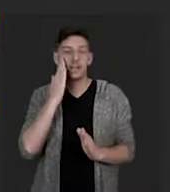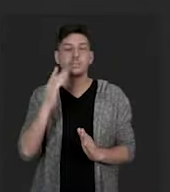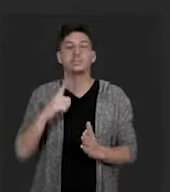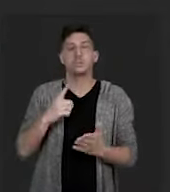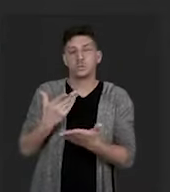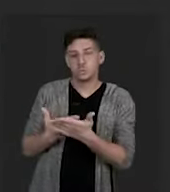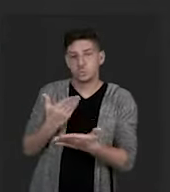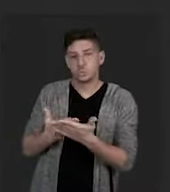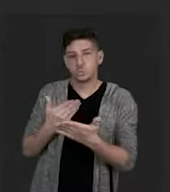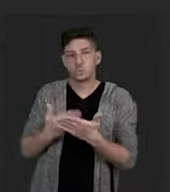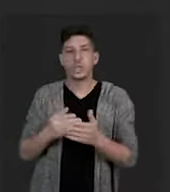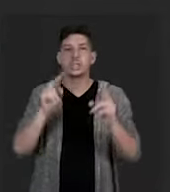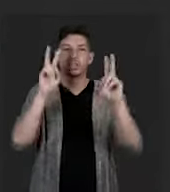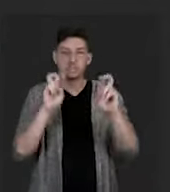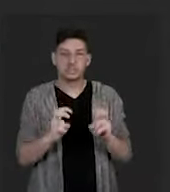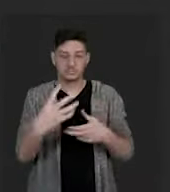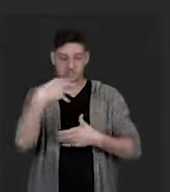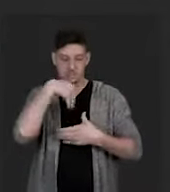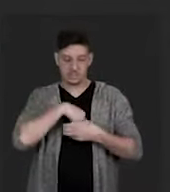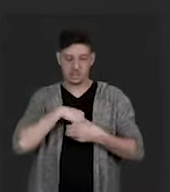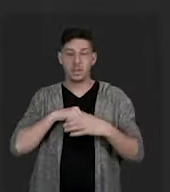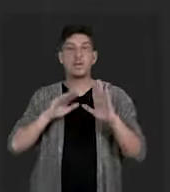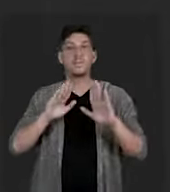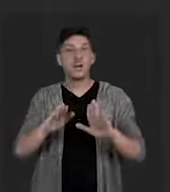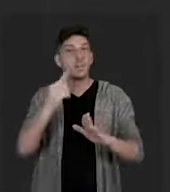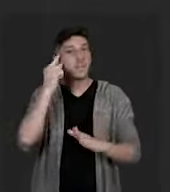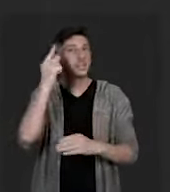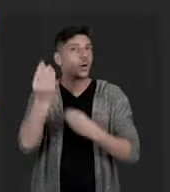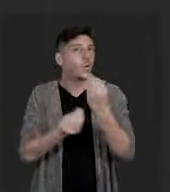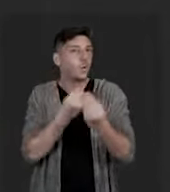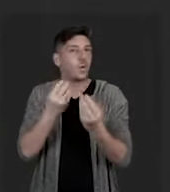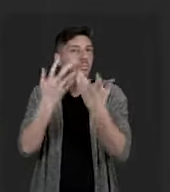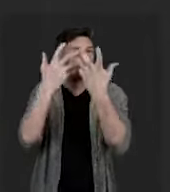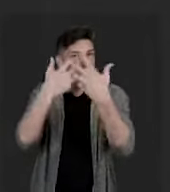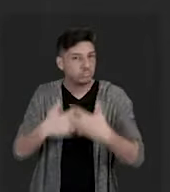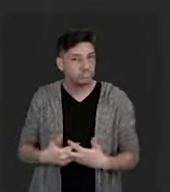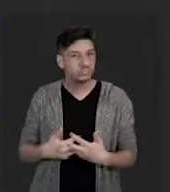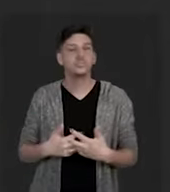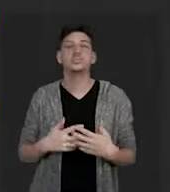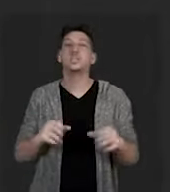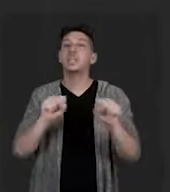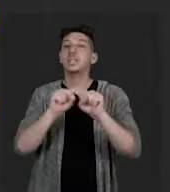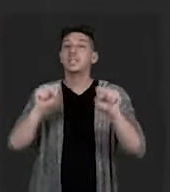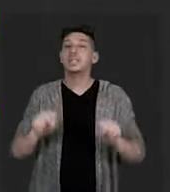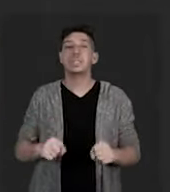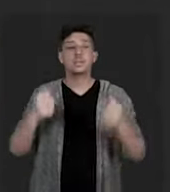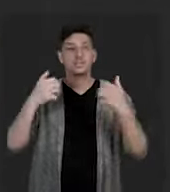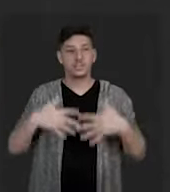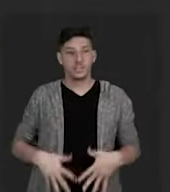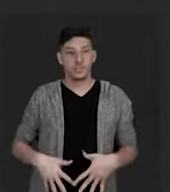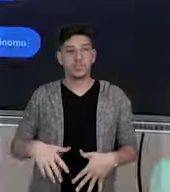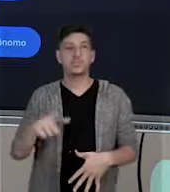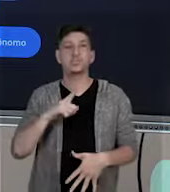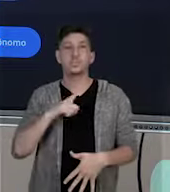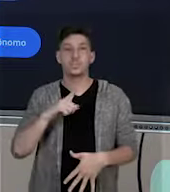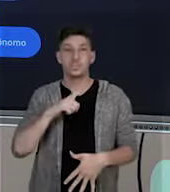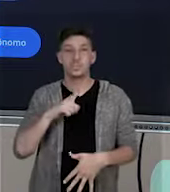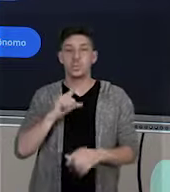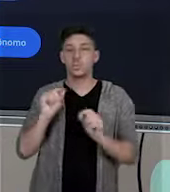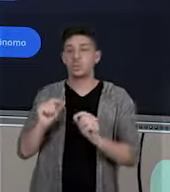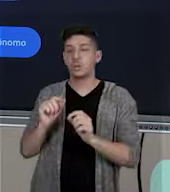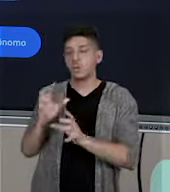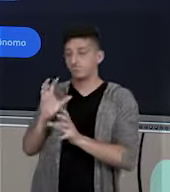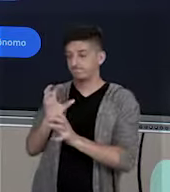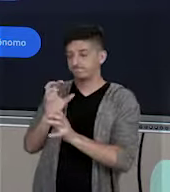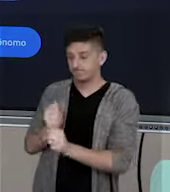a respeito da anatomia e entra na parte funcional. A gente tem no nosso sistema nervoso a parte somática, que vai ser